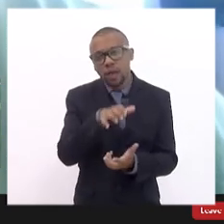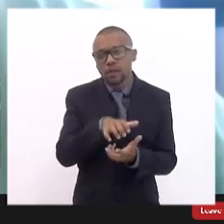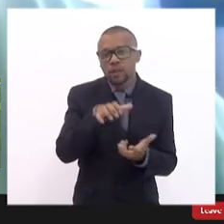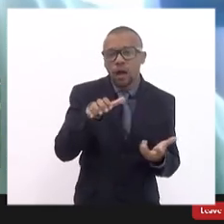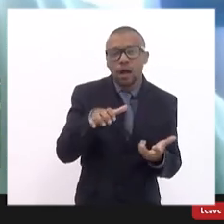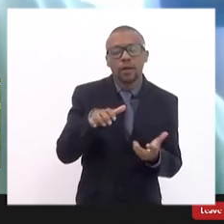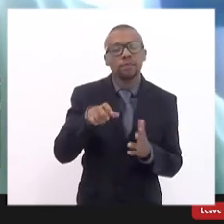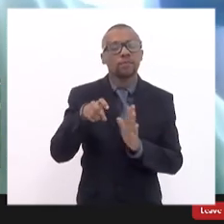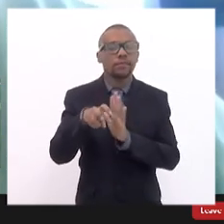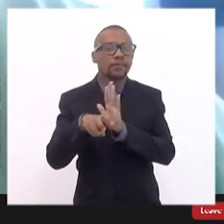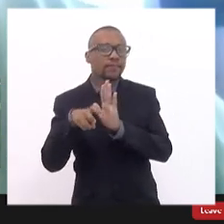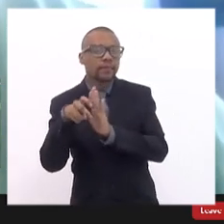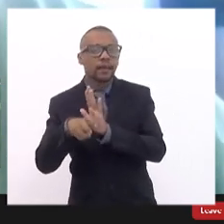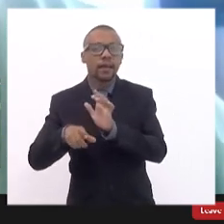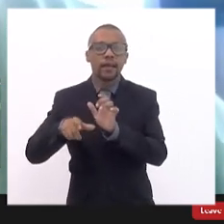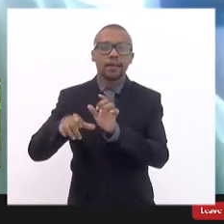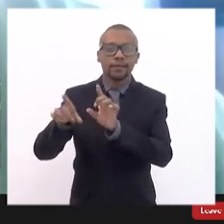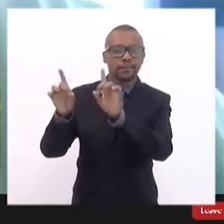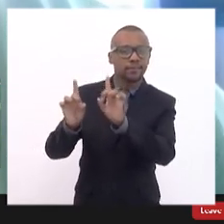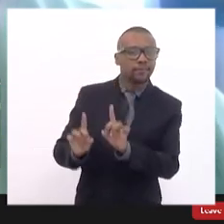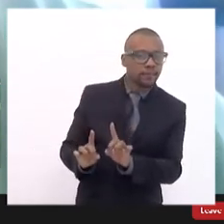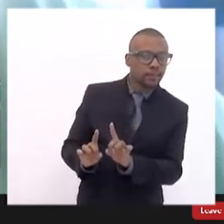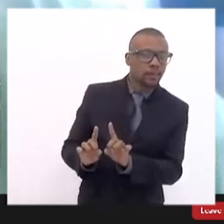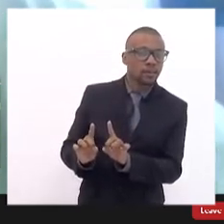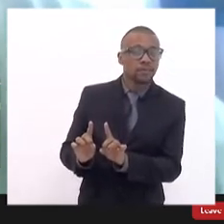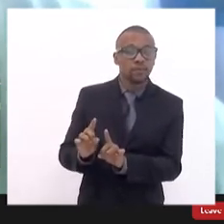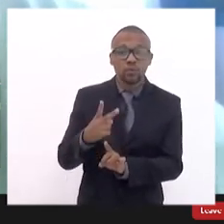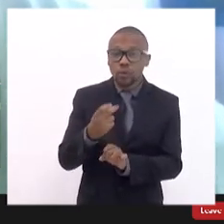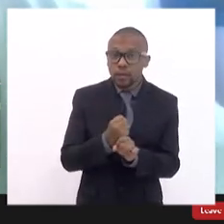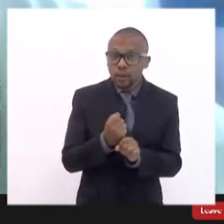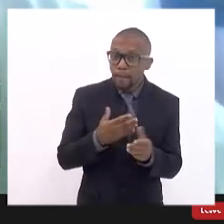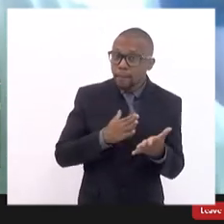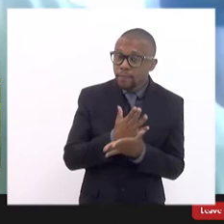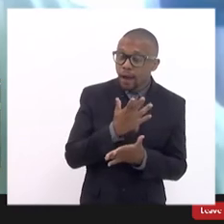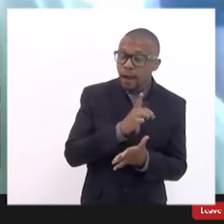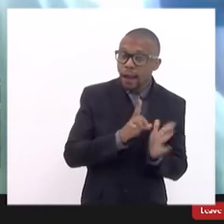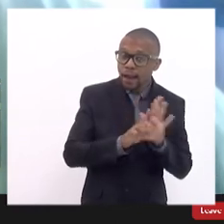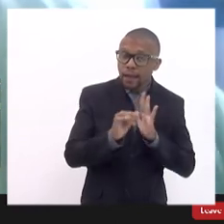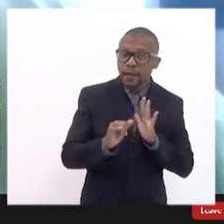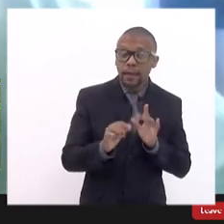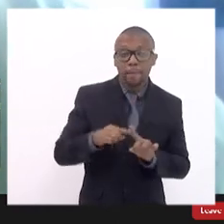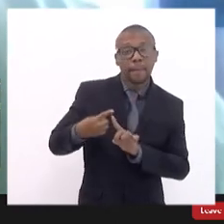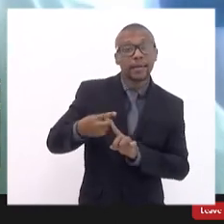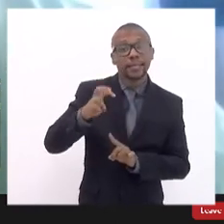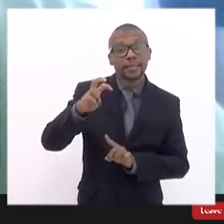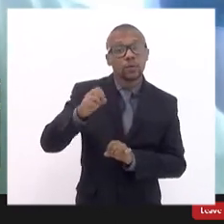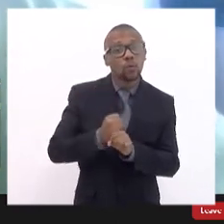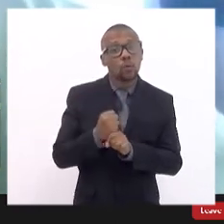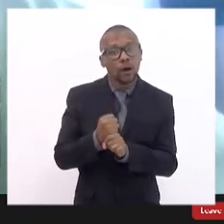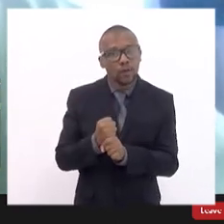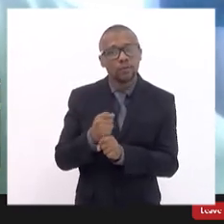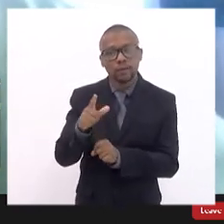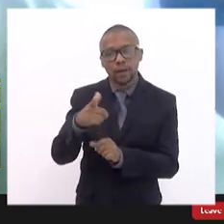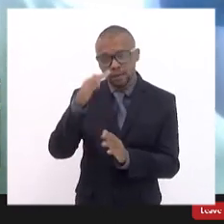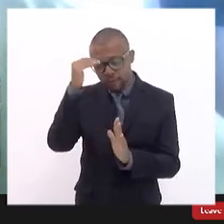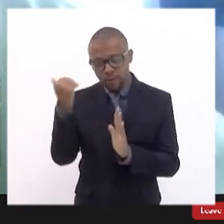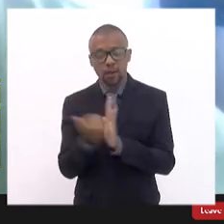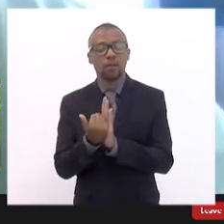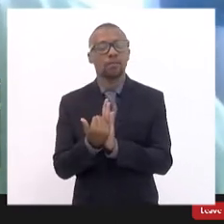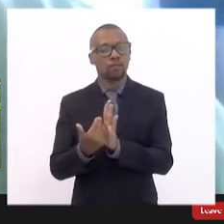foram 2 anos para aprovar a lei e 5 anos para que ela fosse cumprida, e assim sucessivamente. O que eu quero dizer com